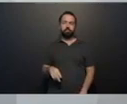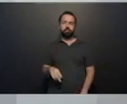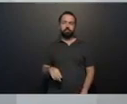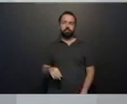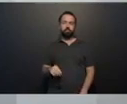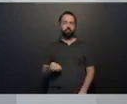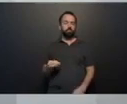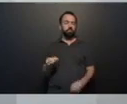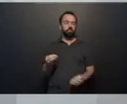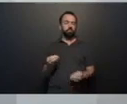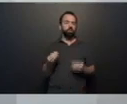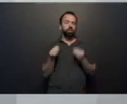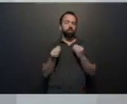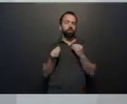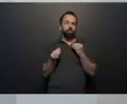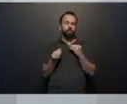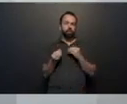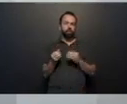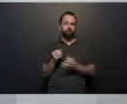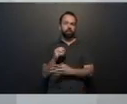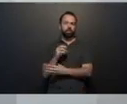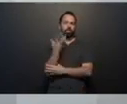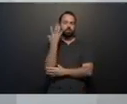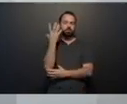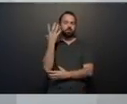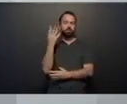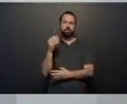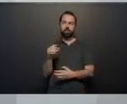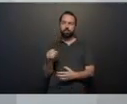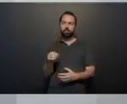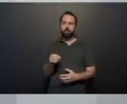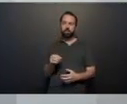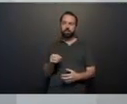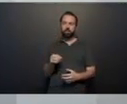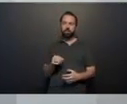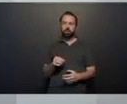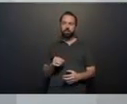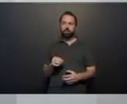Como que surgiu a ideia ou a necessidade de